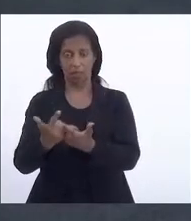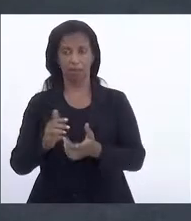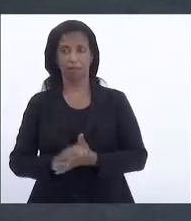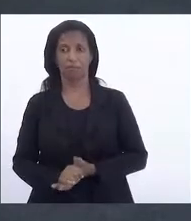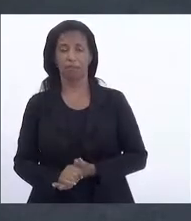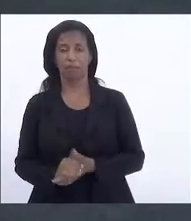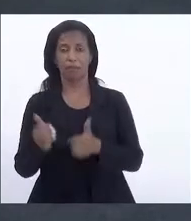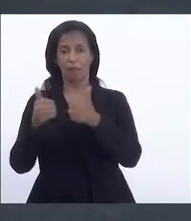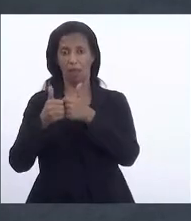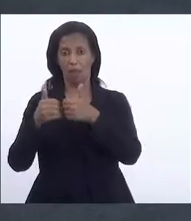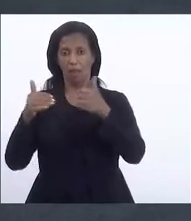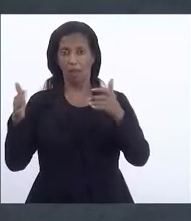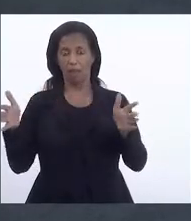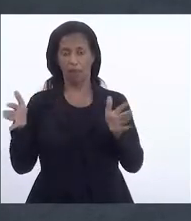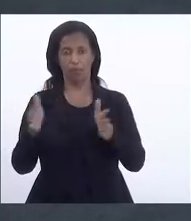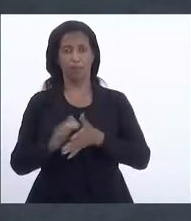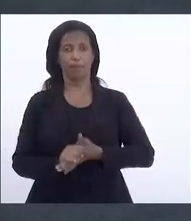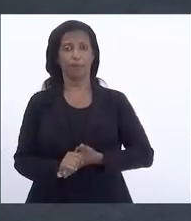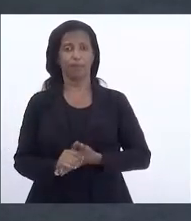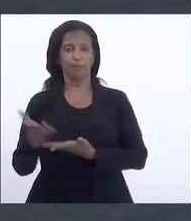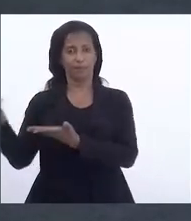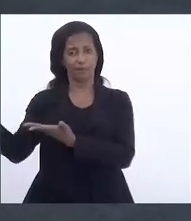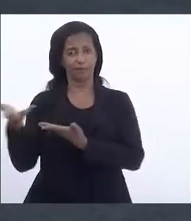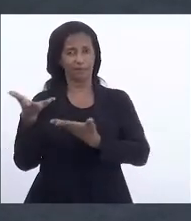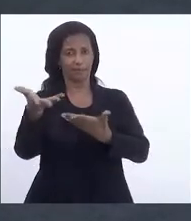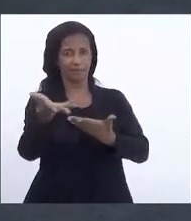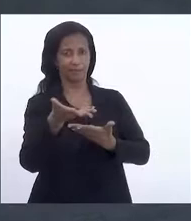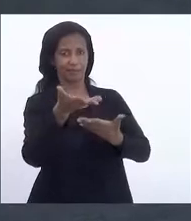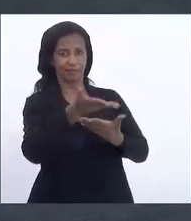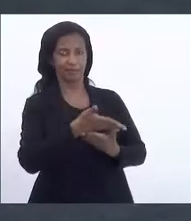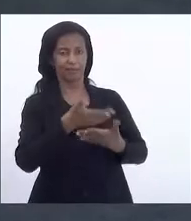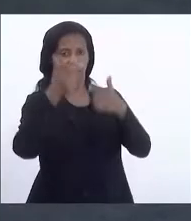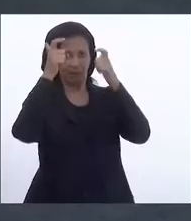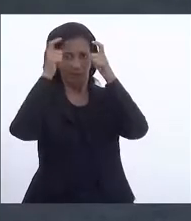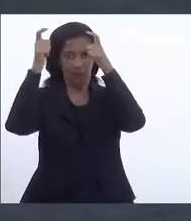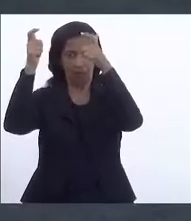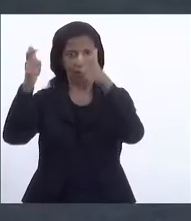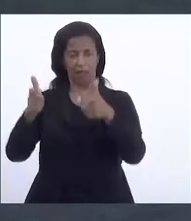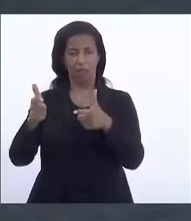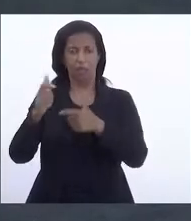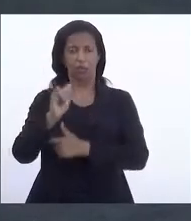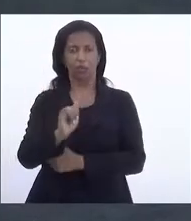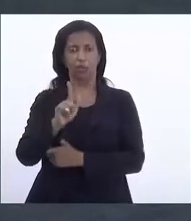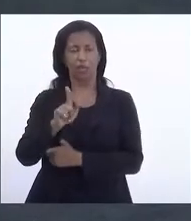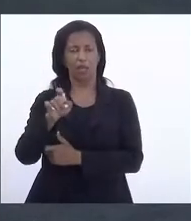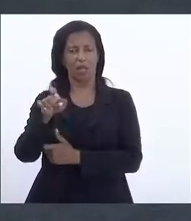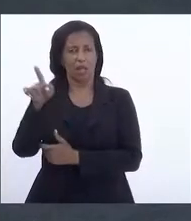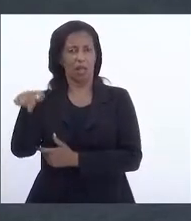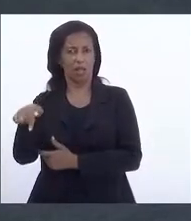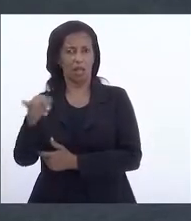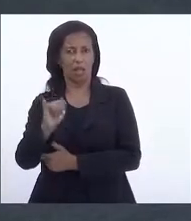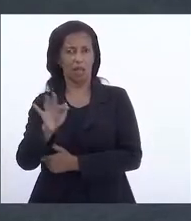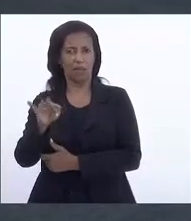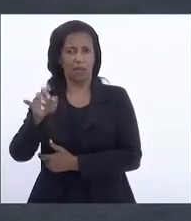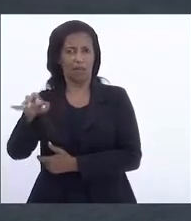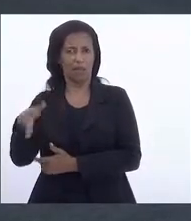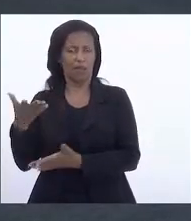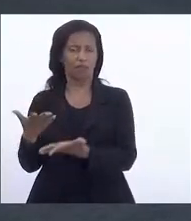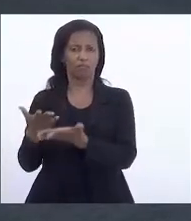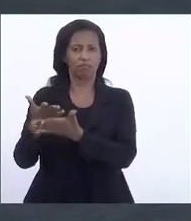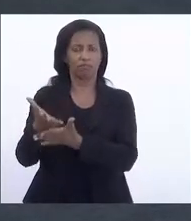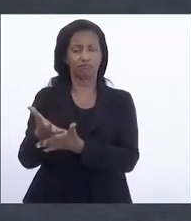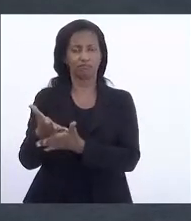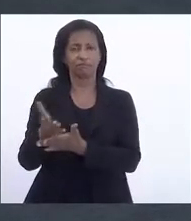abriu as suas portas para receber os reis do Ilei e Fé, a gente tem a aprovação desse